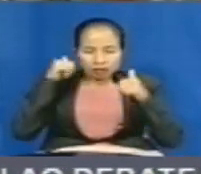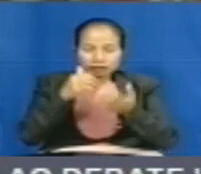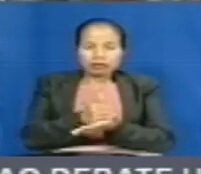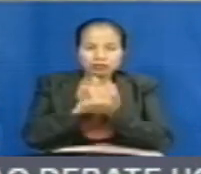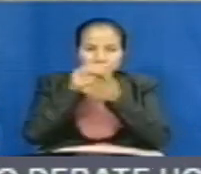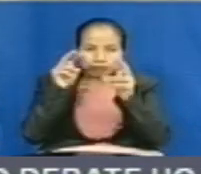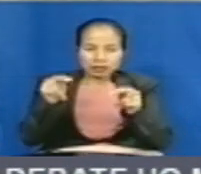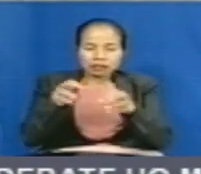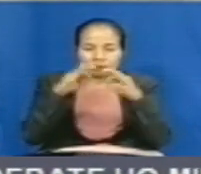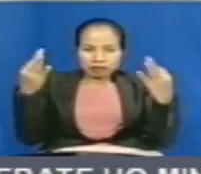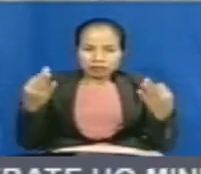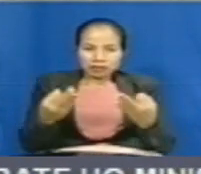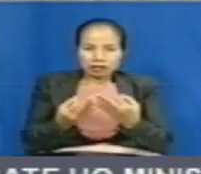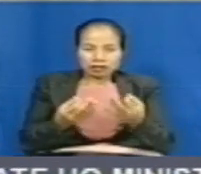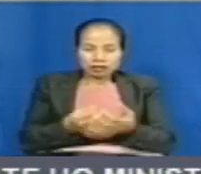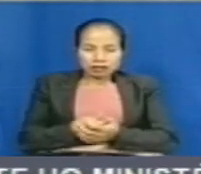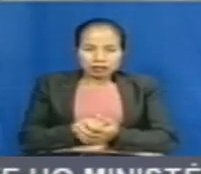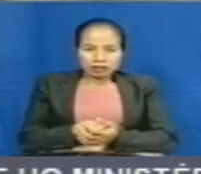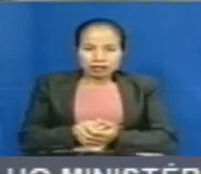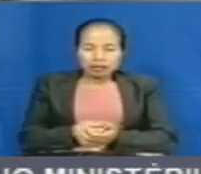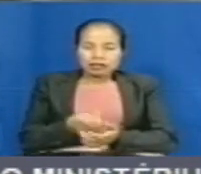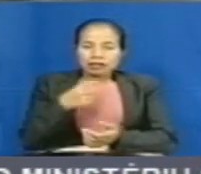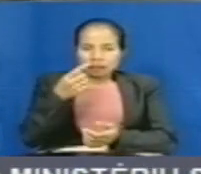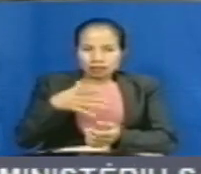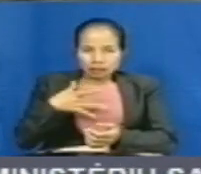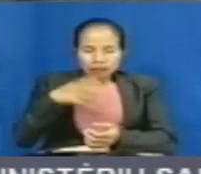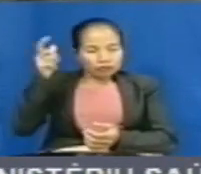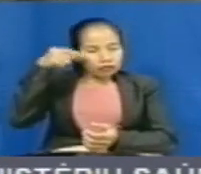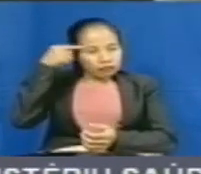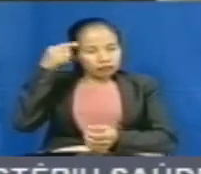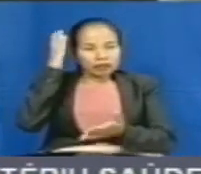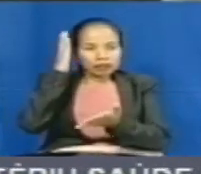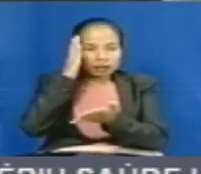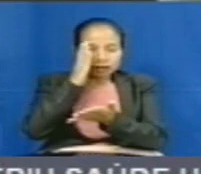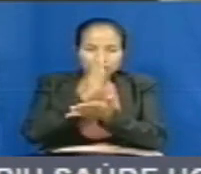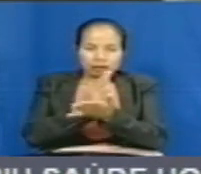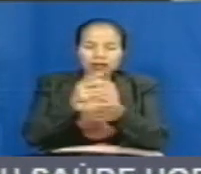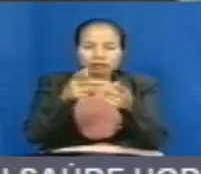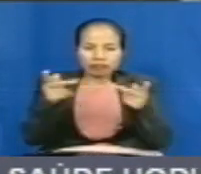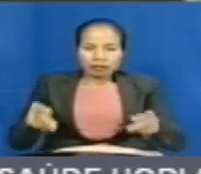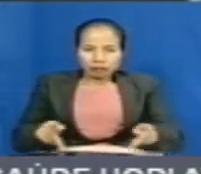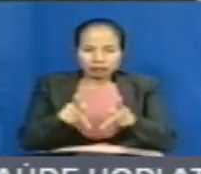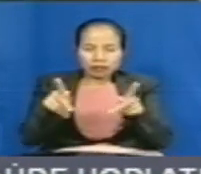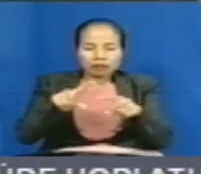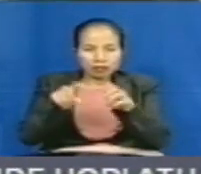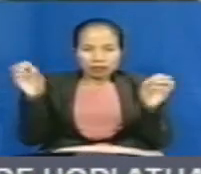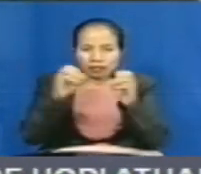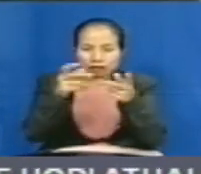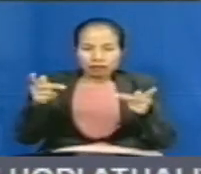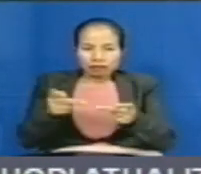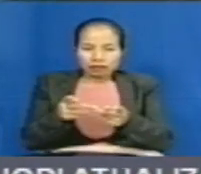a necessidade e família. Nye consciente cata, governo bando ona tofang ia fato em público, mas bela ia fato